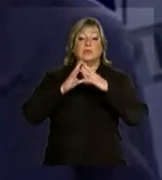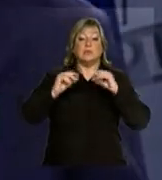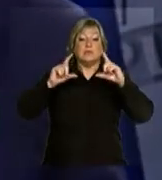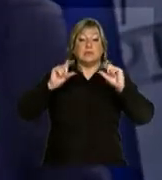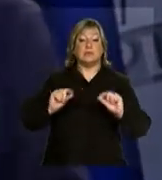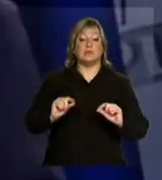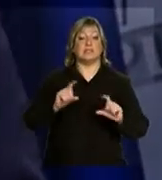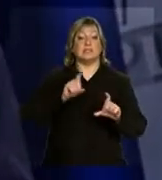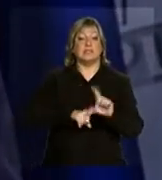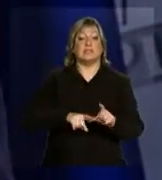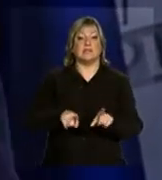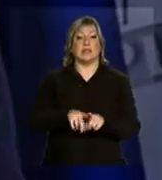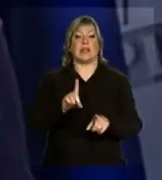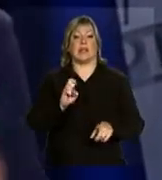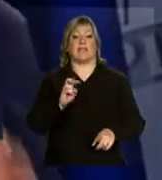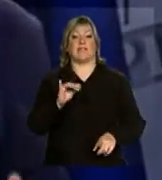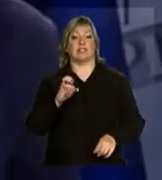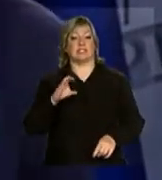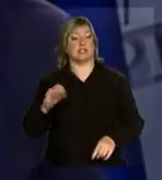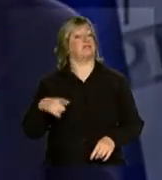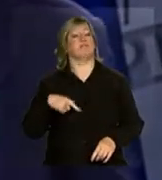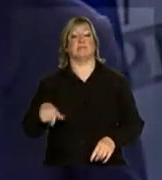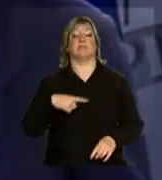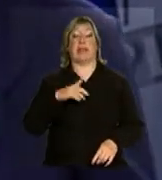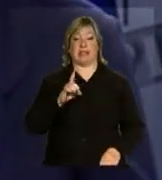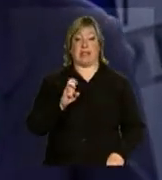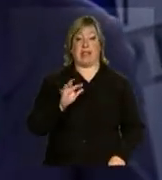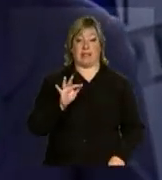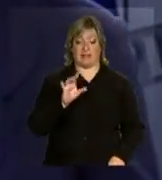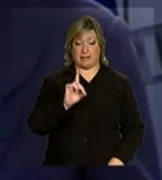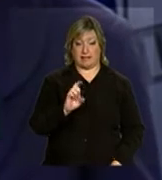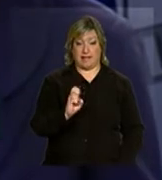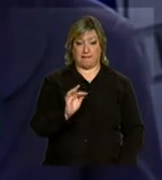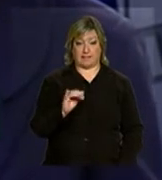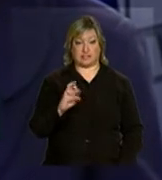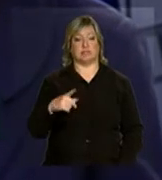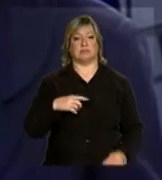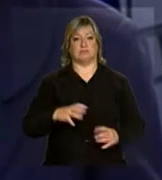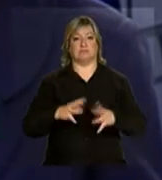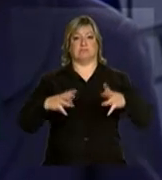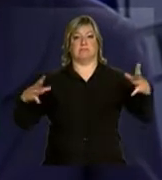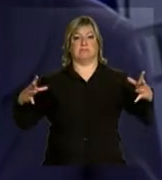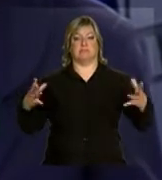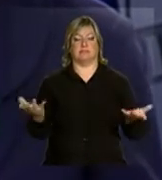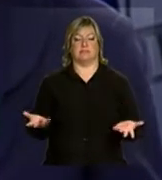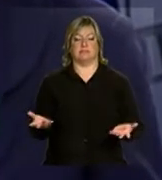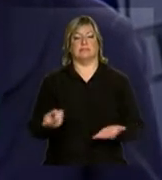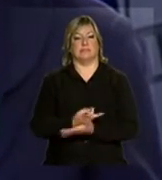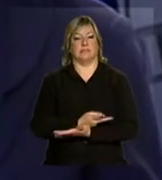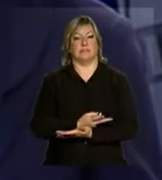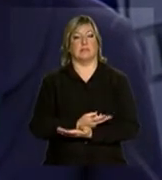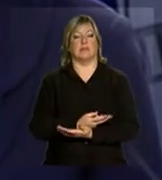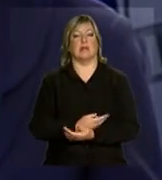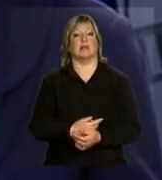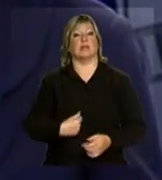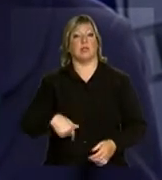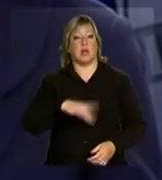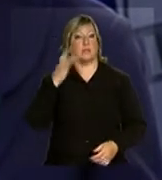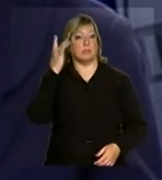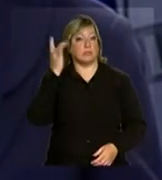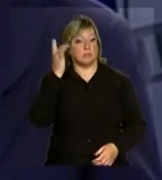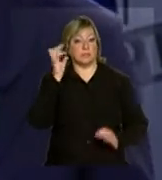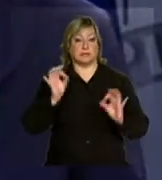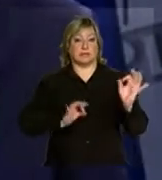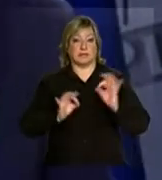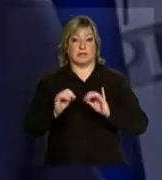o déficit faz apenas aumentá-lo. Assim sendo, nós consideramos que equilíbrio fiscal e